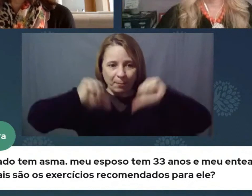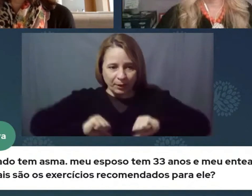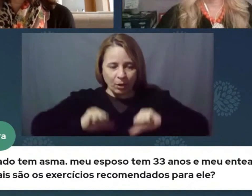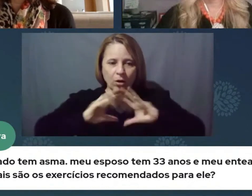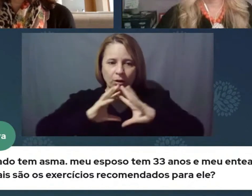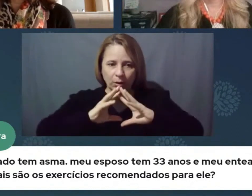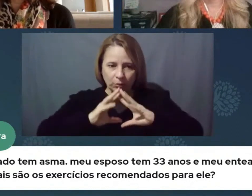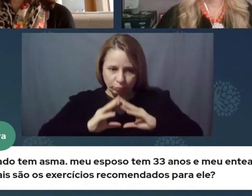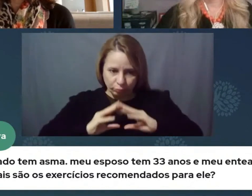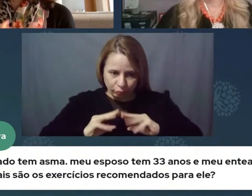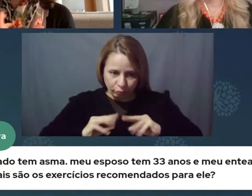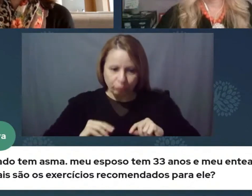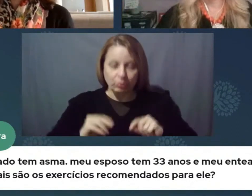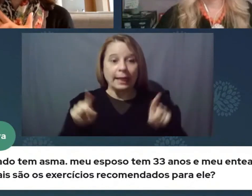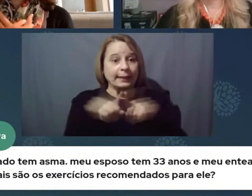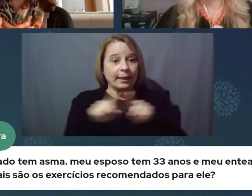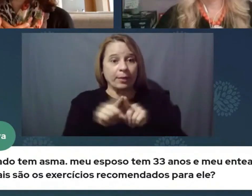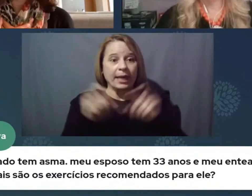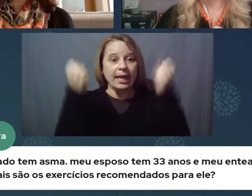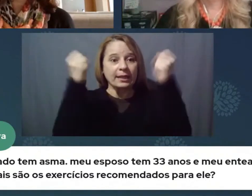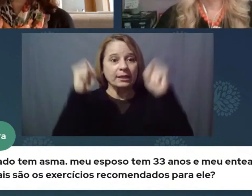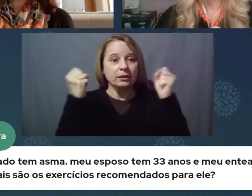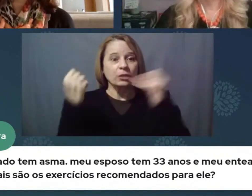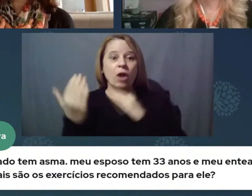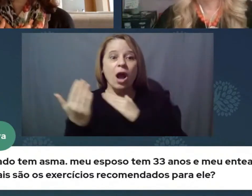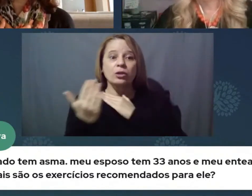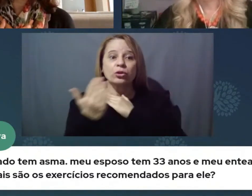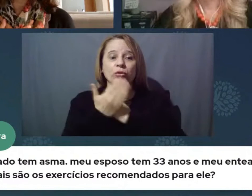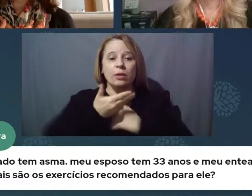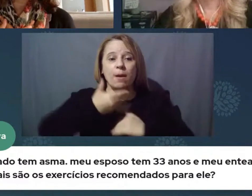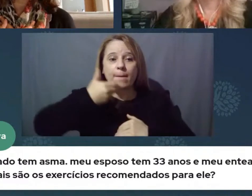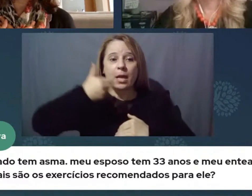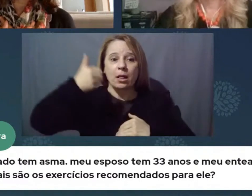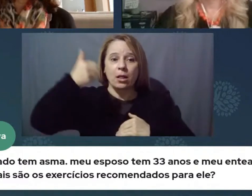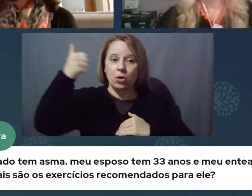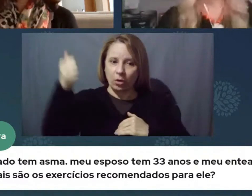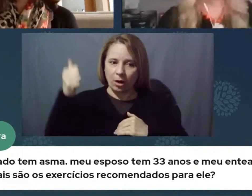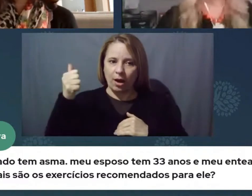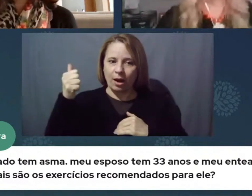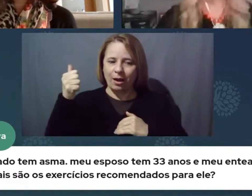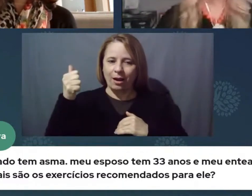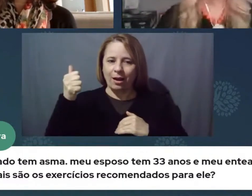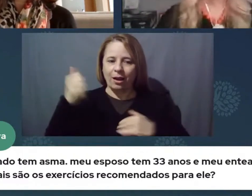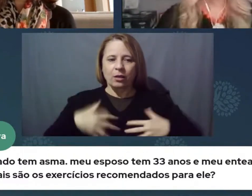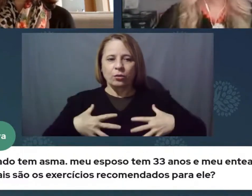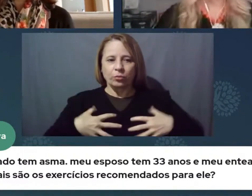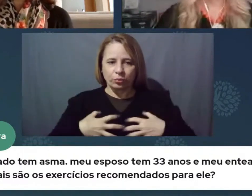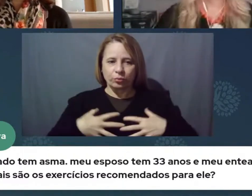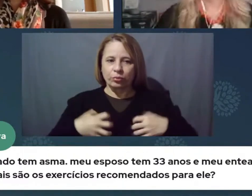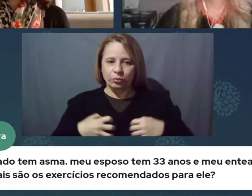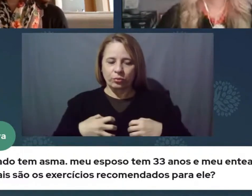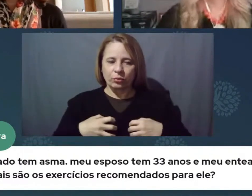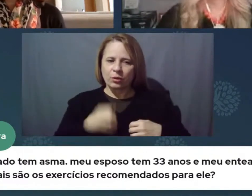eu mostrei agora para vocês, para melhorar a capacidade e o condicionamento. Isso tem. Muita gente pergunta,